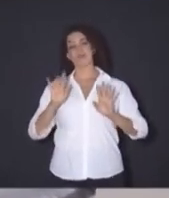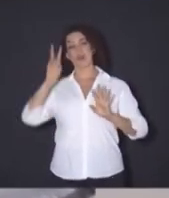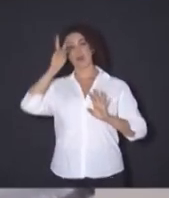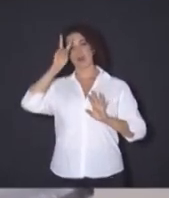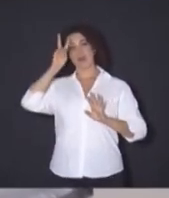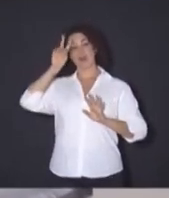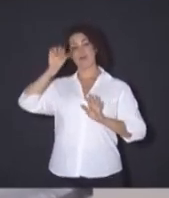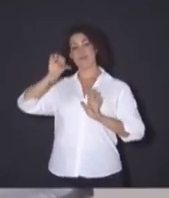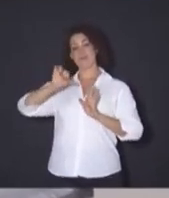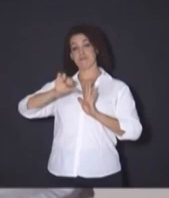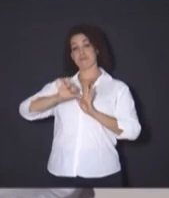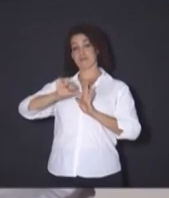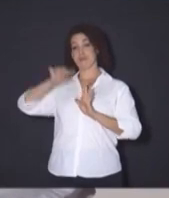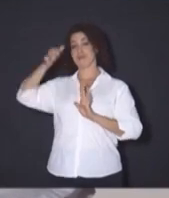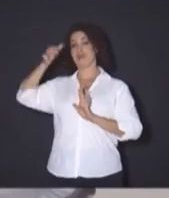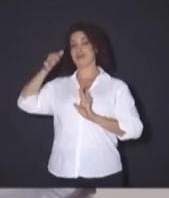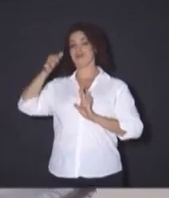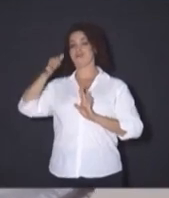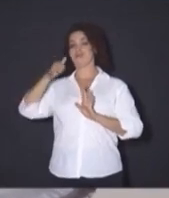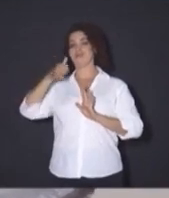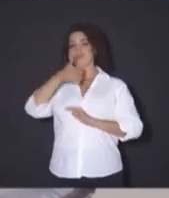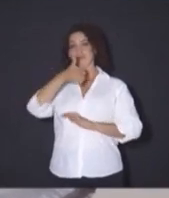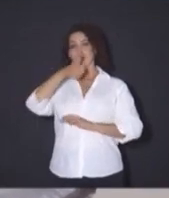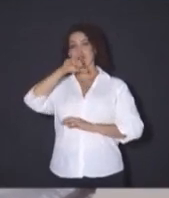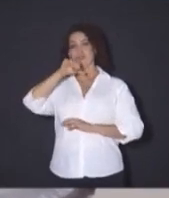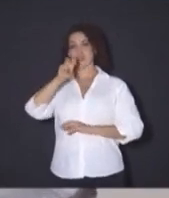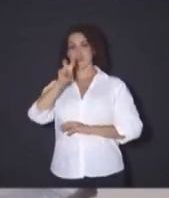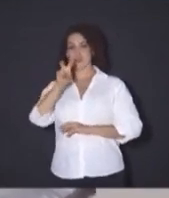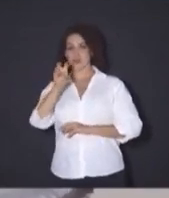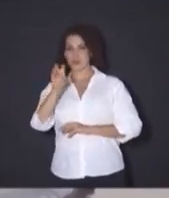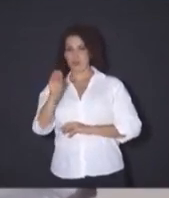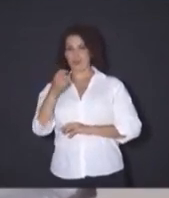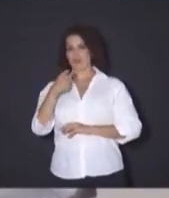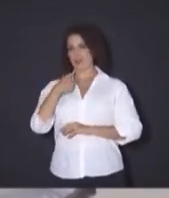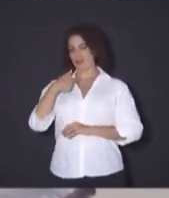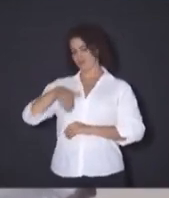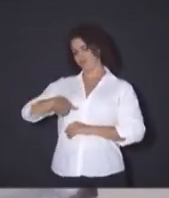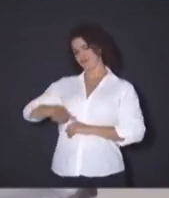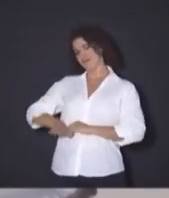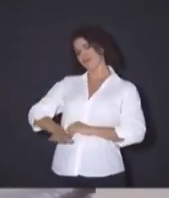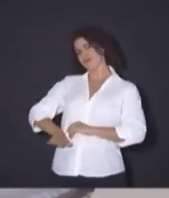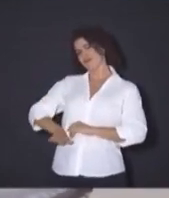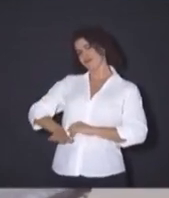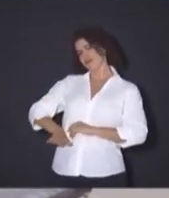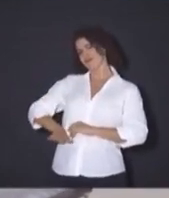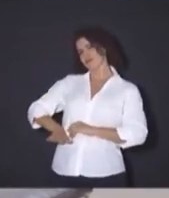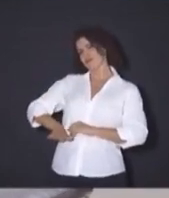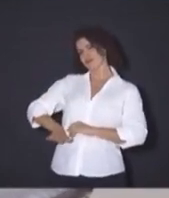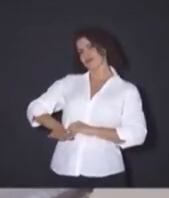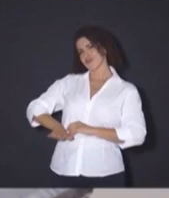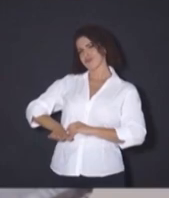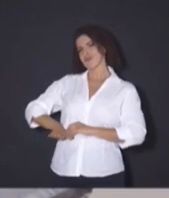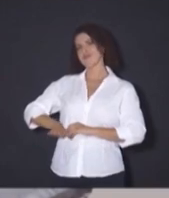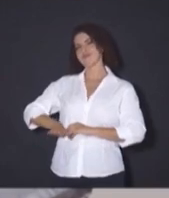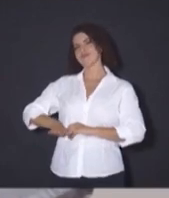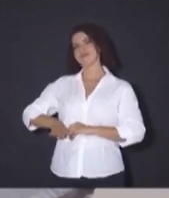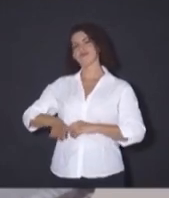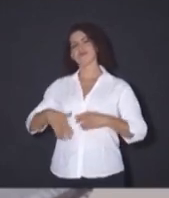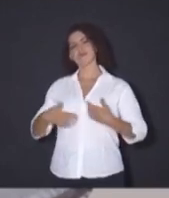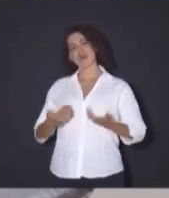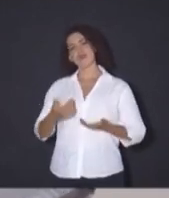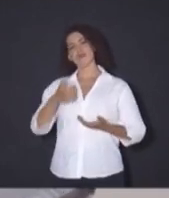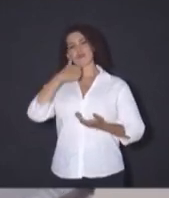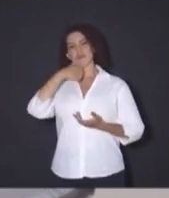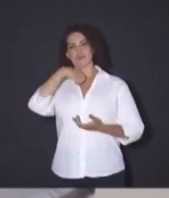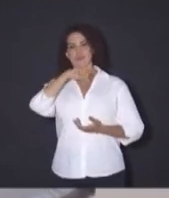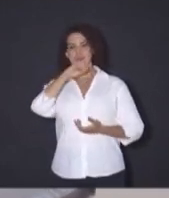vez foi na década de 50, eu criança, bem criança, e minha